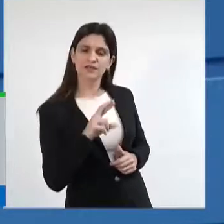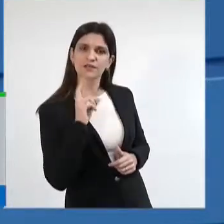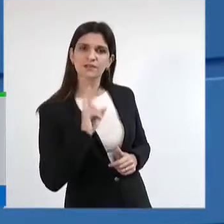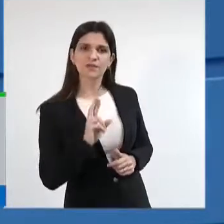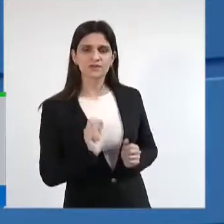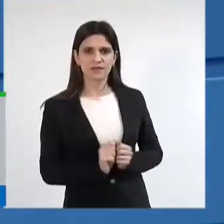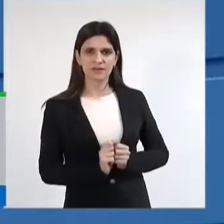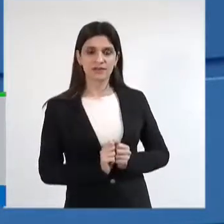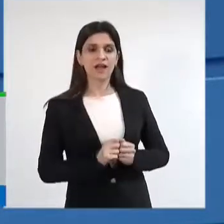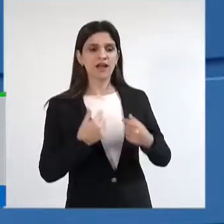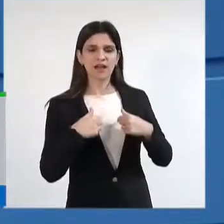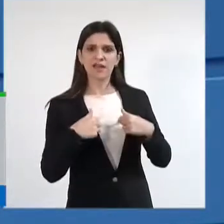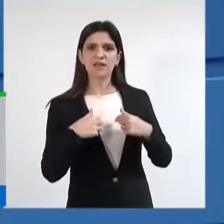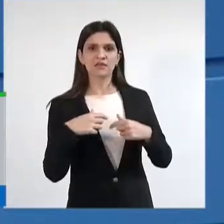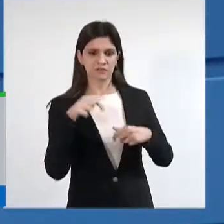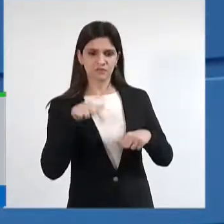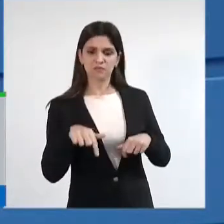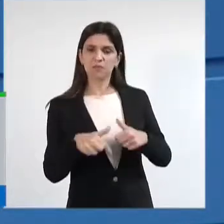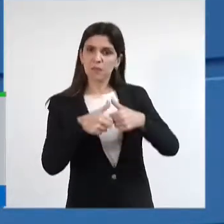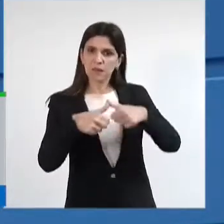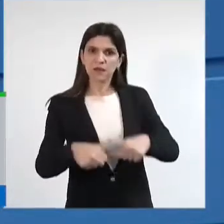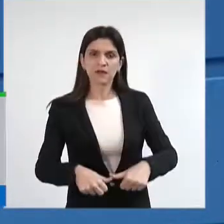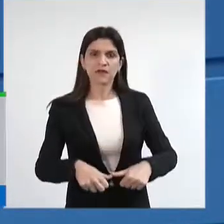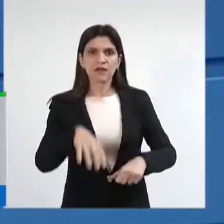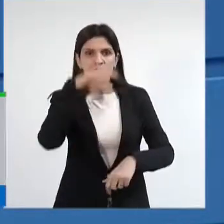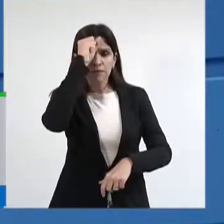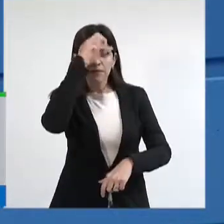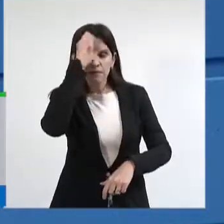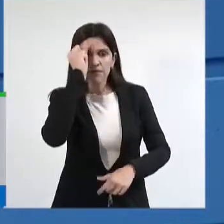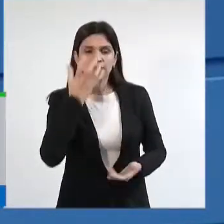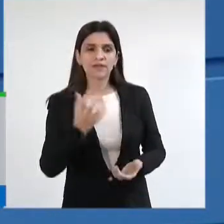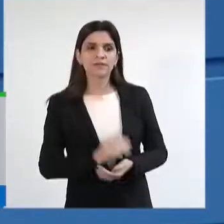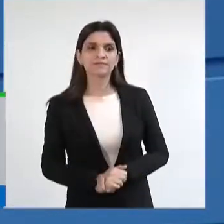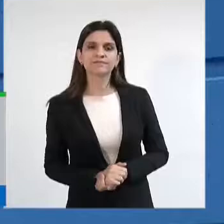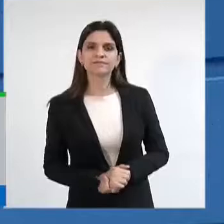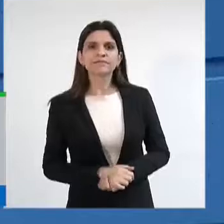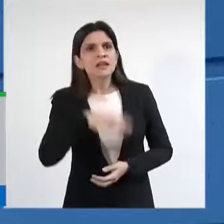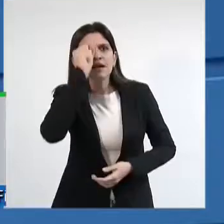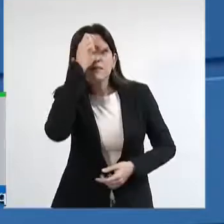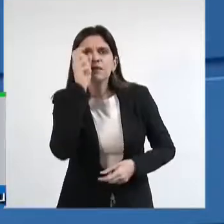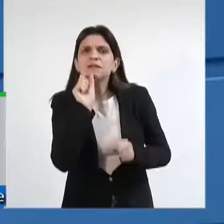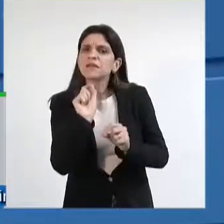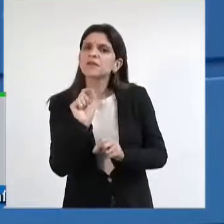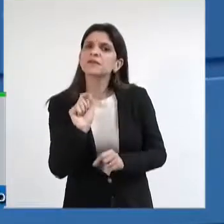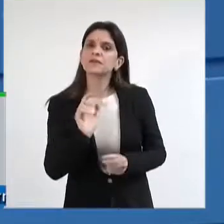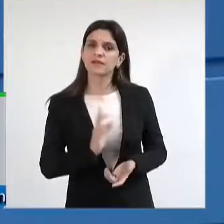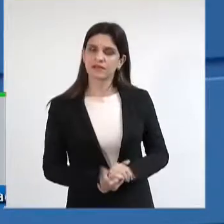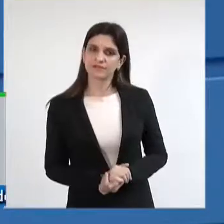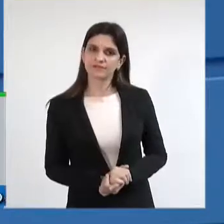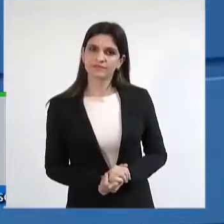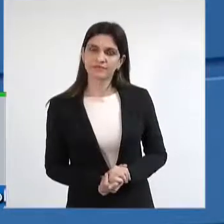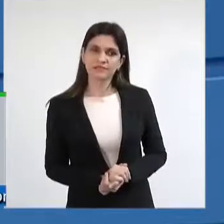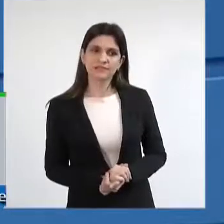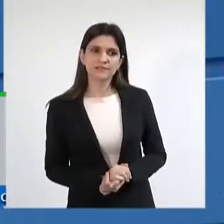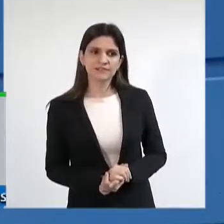perguntaram, para aprender o quê? Então eu acho que o manifesto de ontem, ele também tem um viés ideológico,